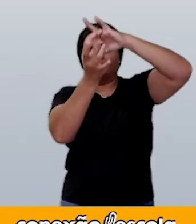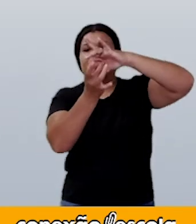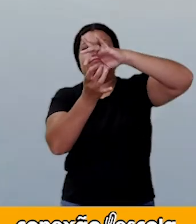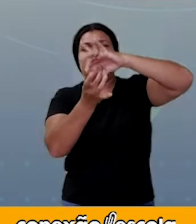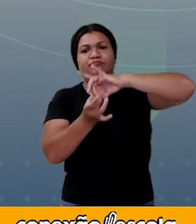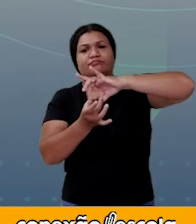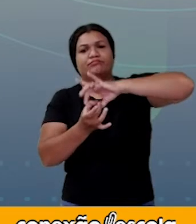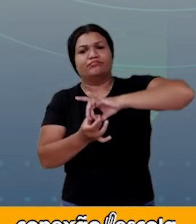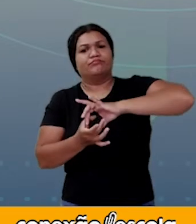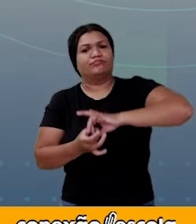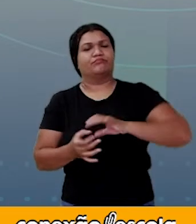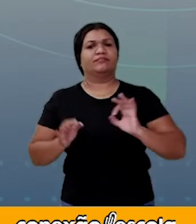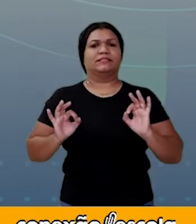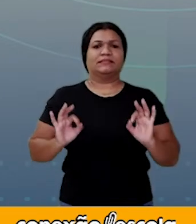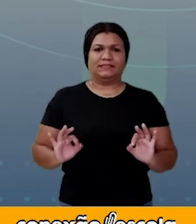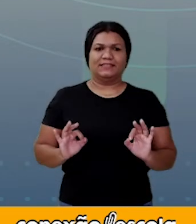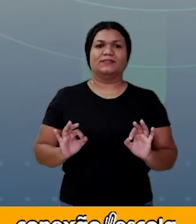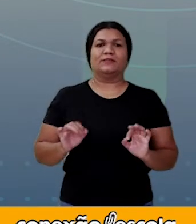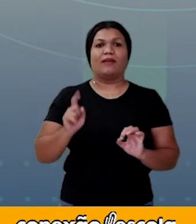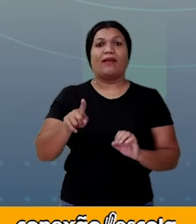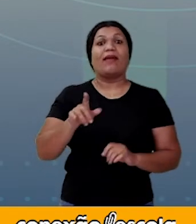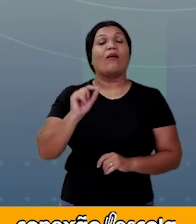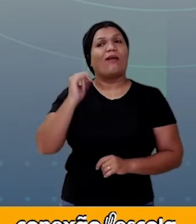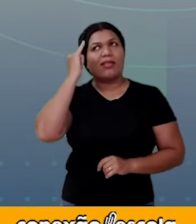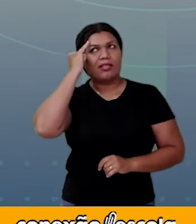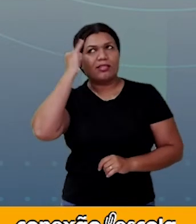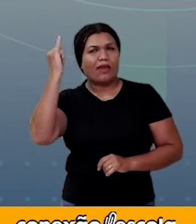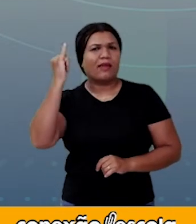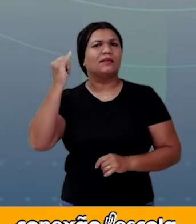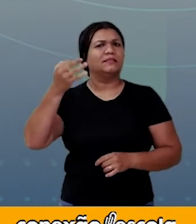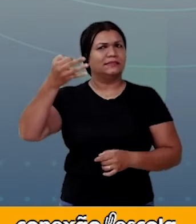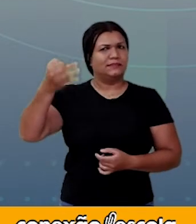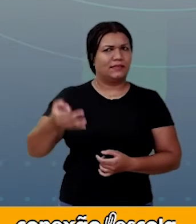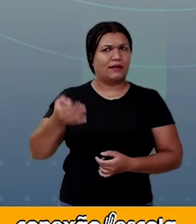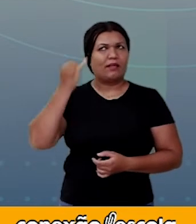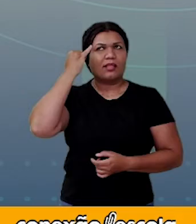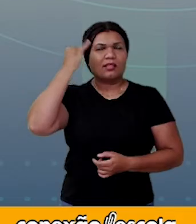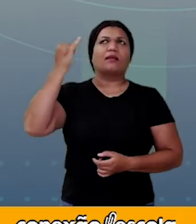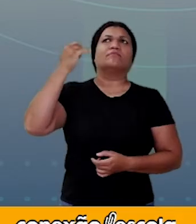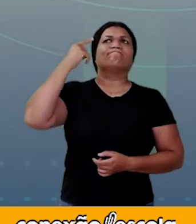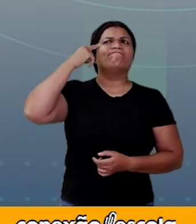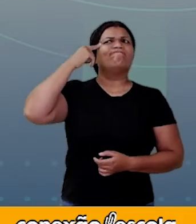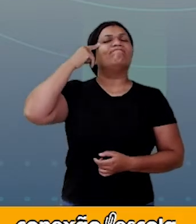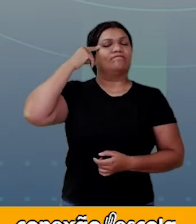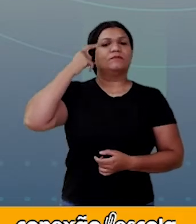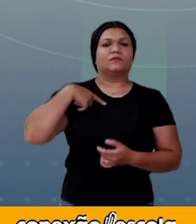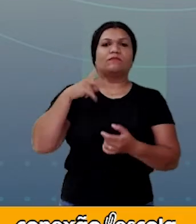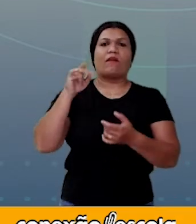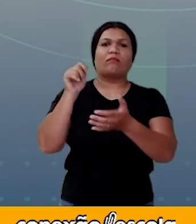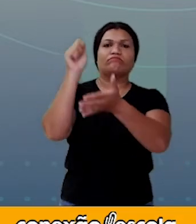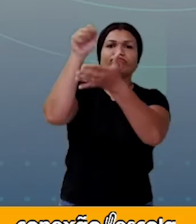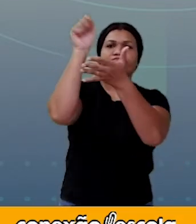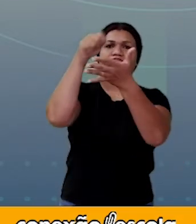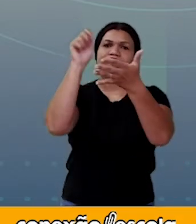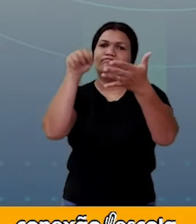a coerência está associada ao campo das ideias. É quando uma ideia que você disse no início do seu